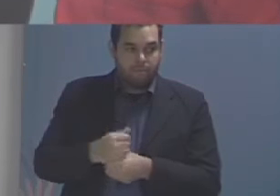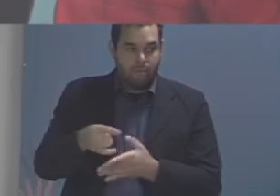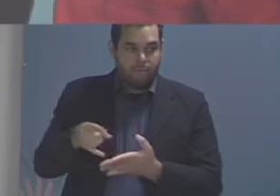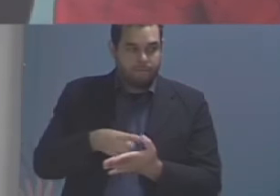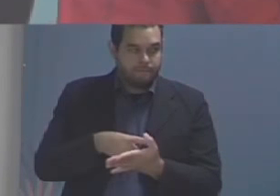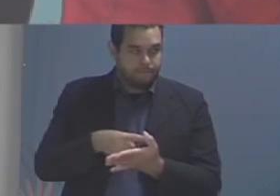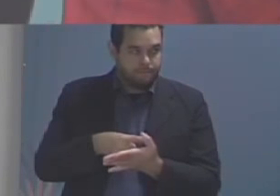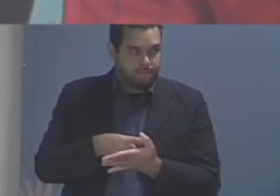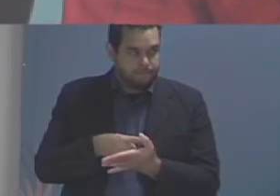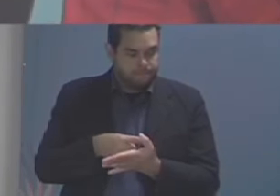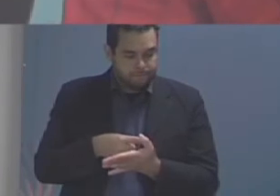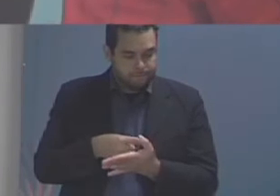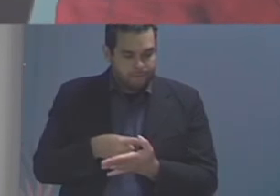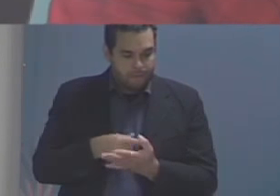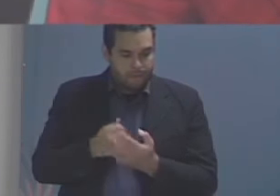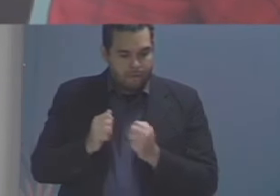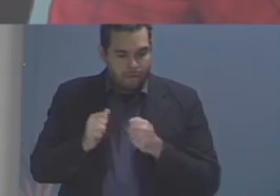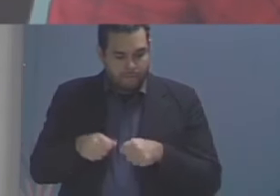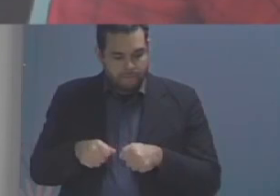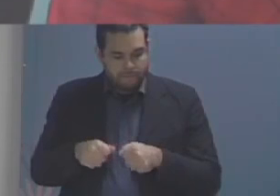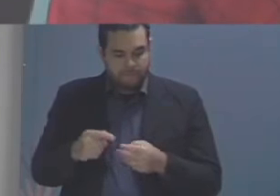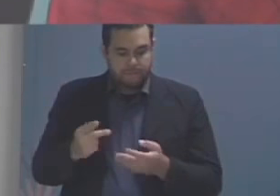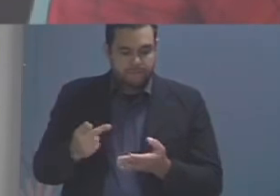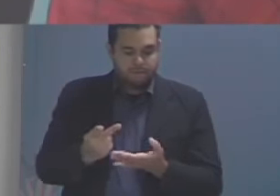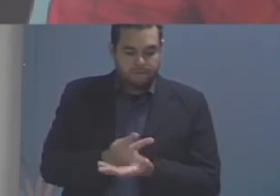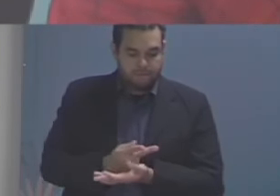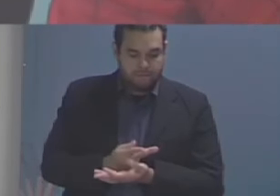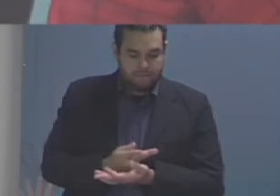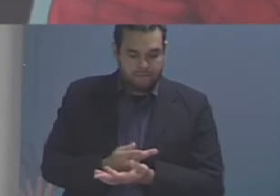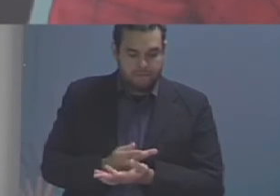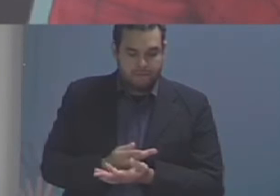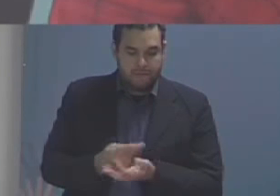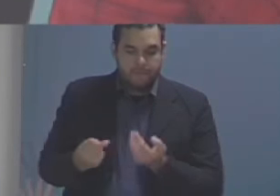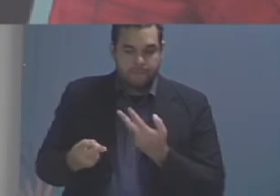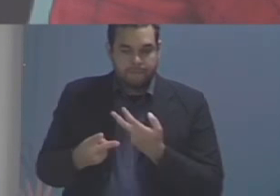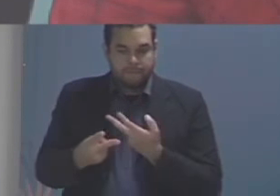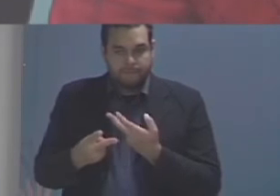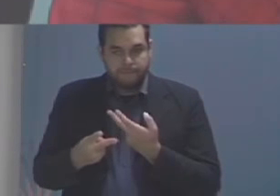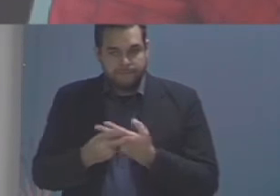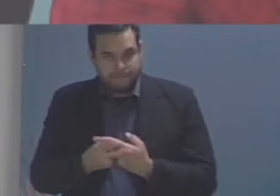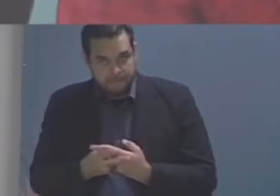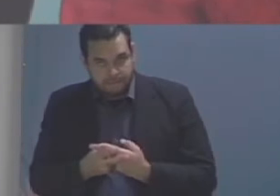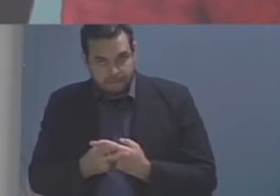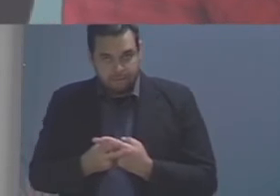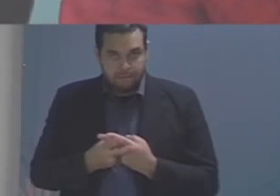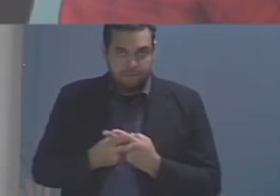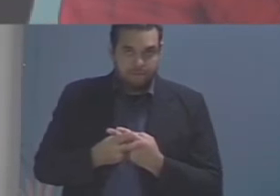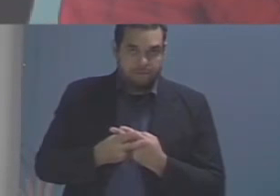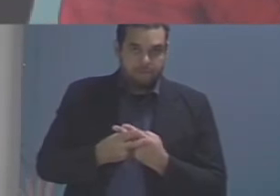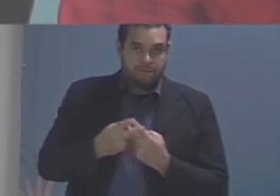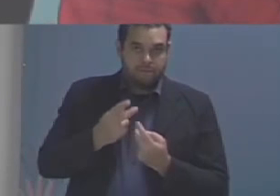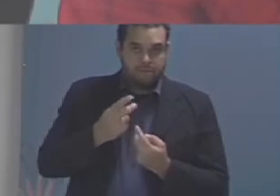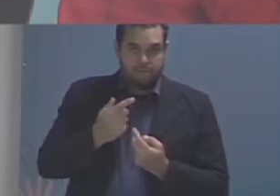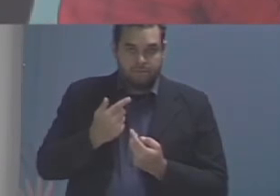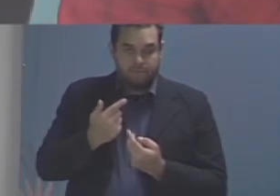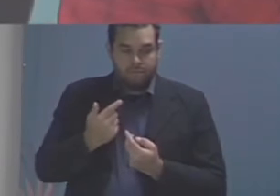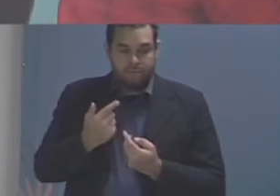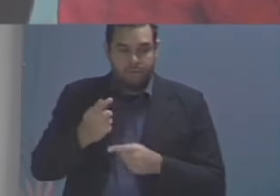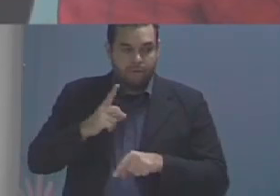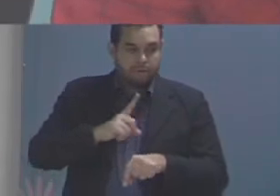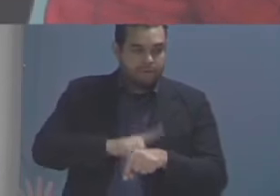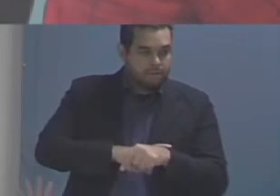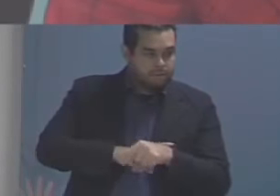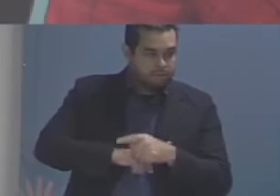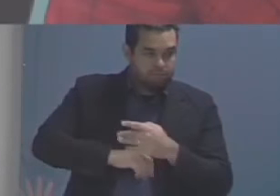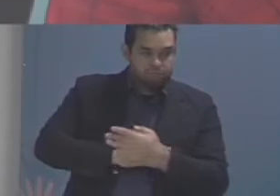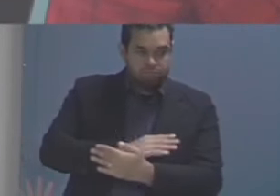né, há uma possibilidade de internação compulsória absolutamente restrita em relação a tempo,